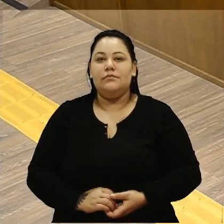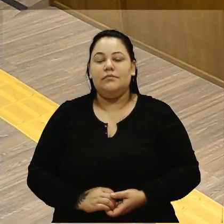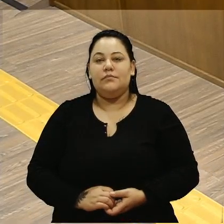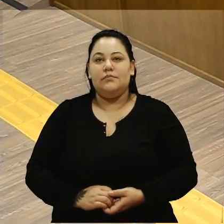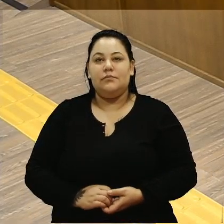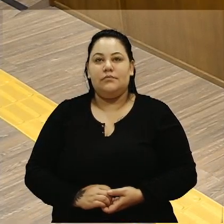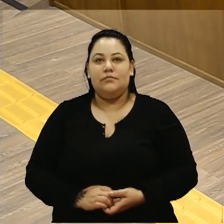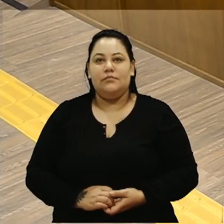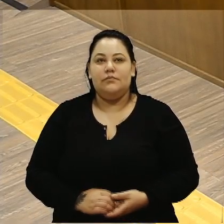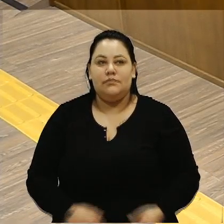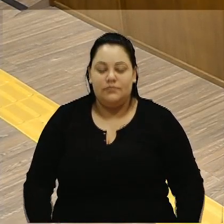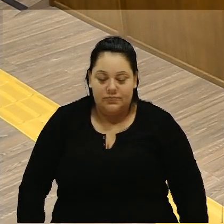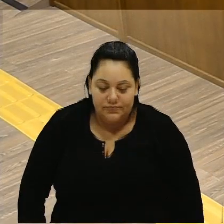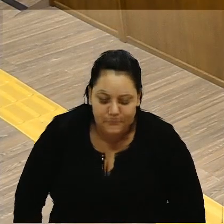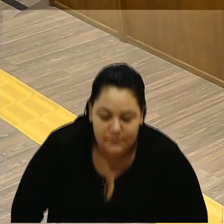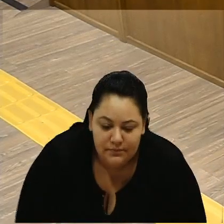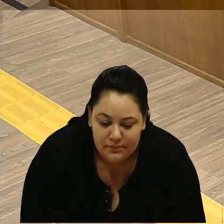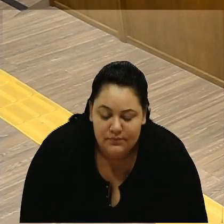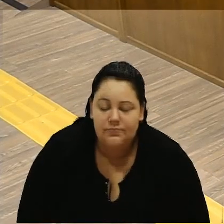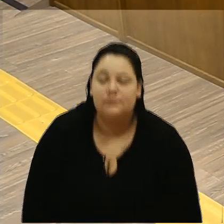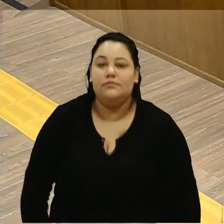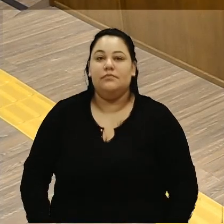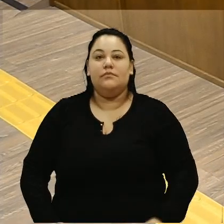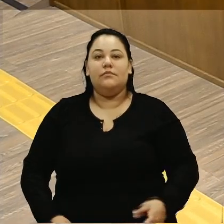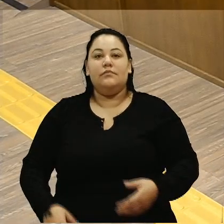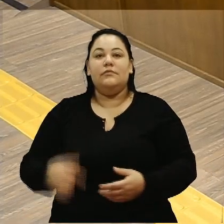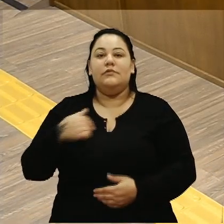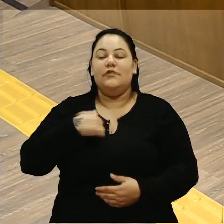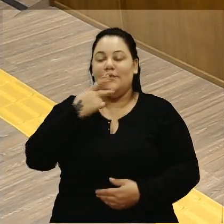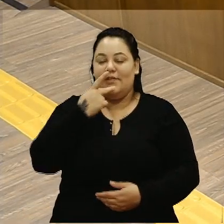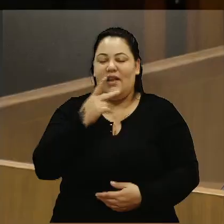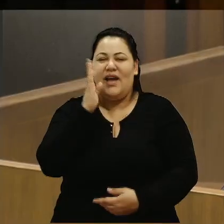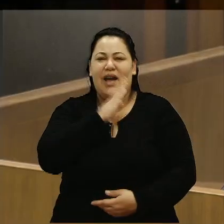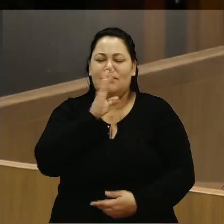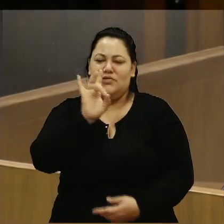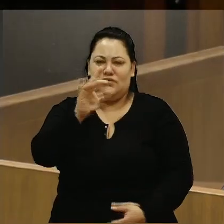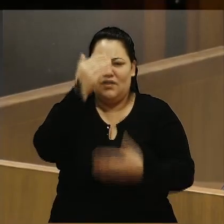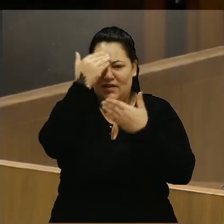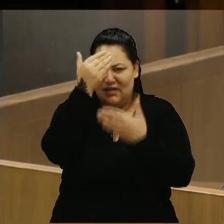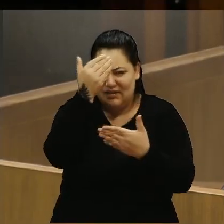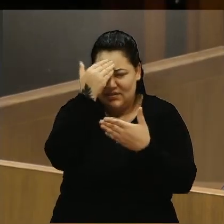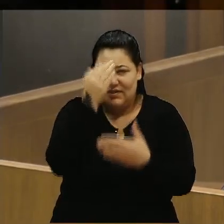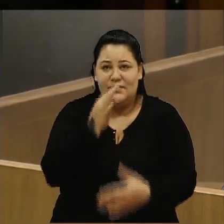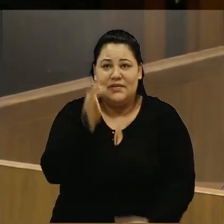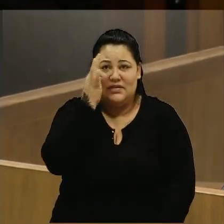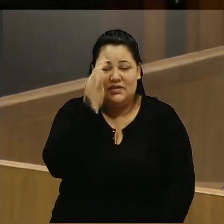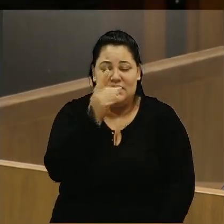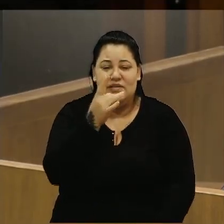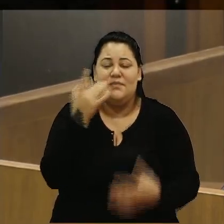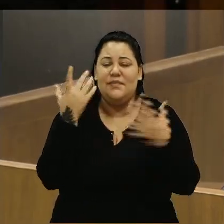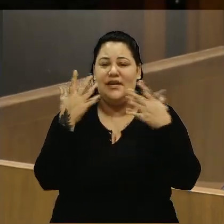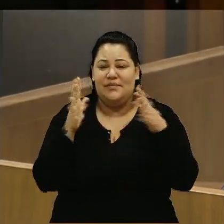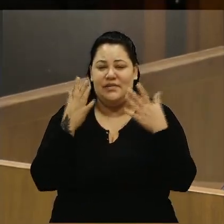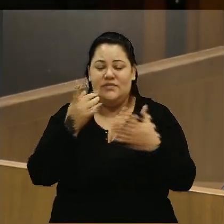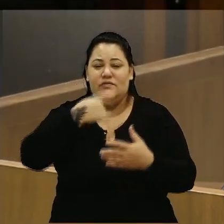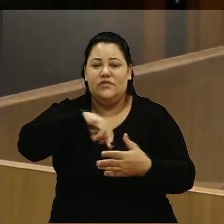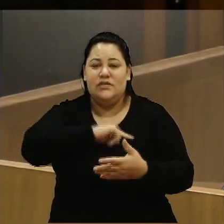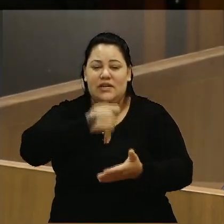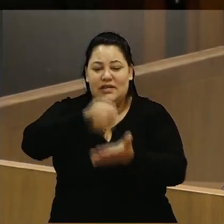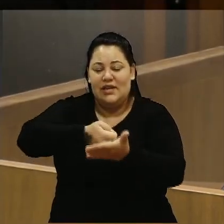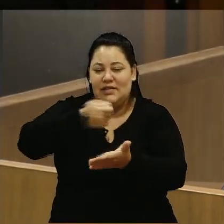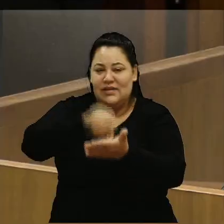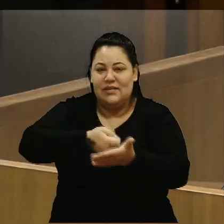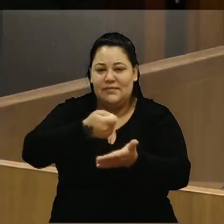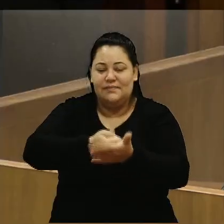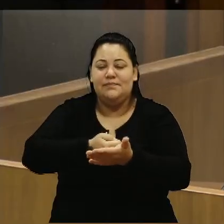Eu vou ser bem breve aqui, só agradecer a presença de todos aqui à Casa do Povo. Parabéns por vocês estarem lutando pelo que vocês acham